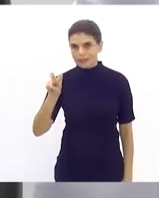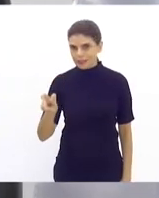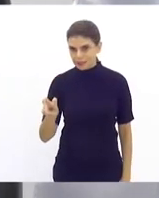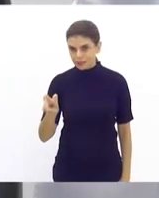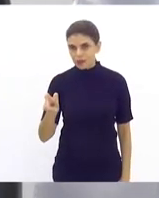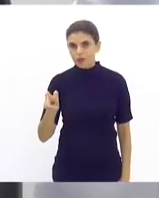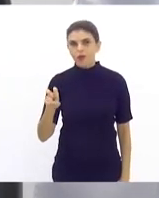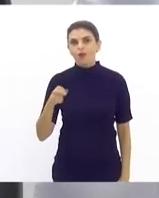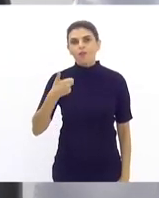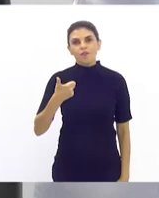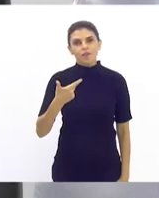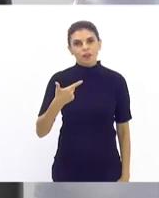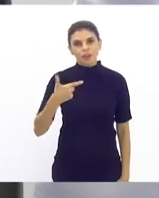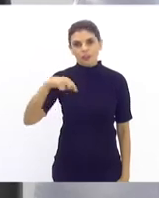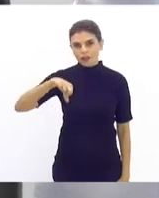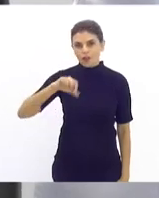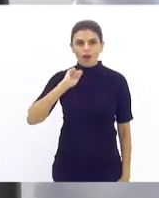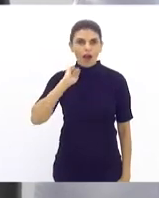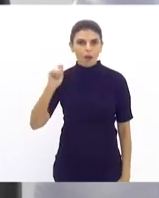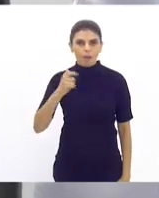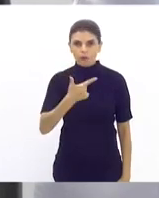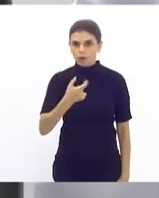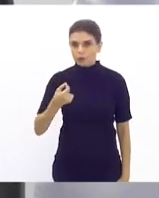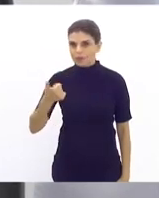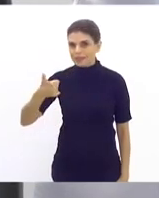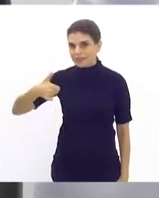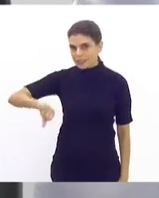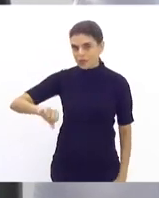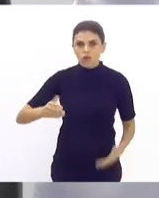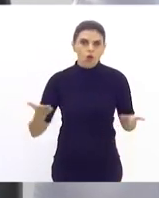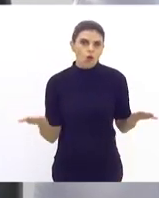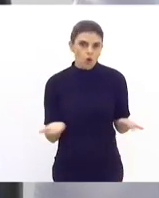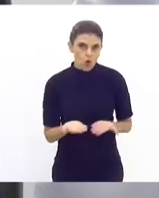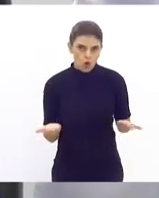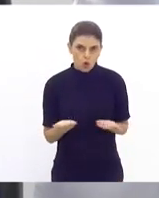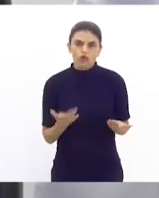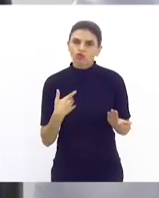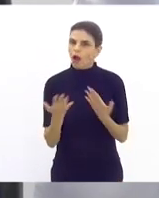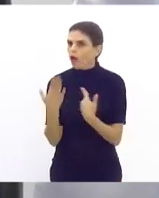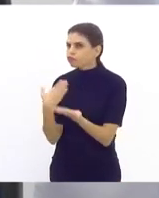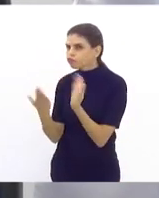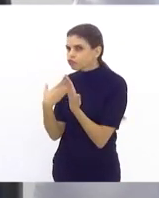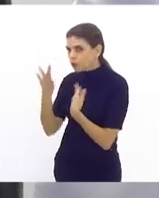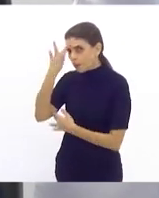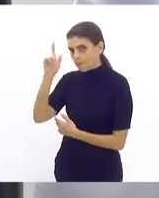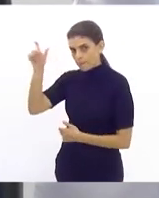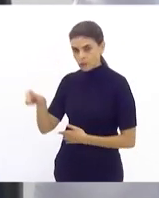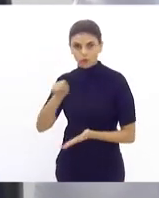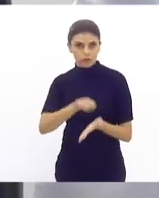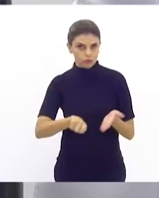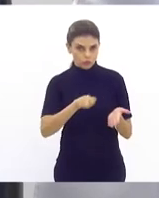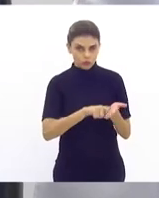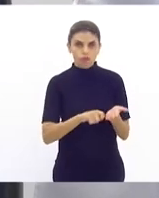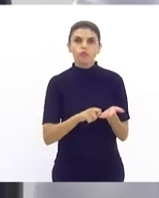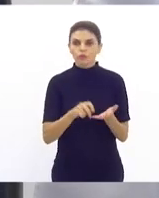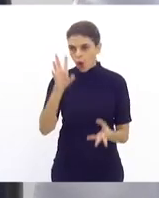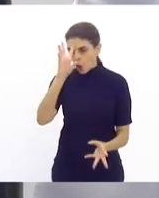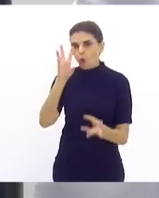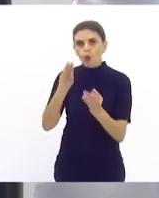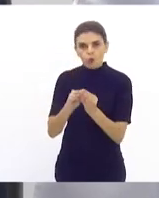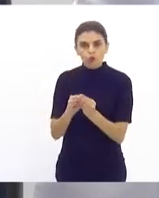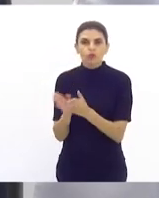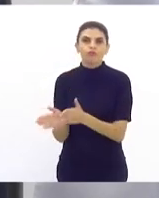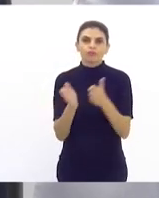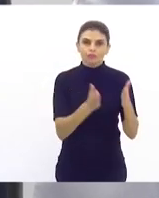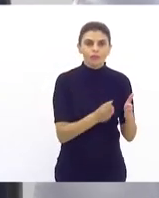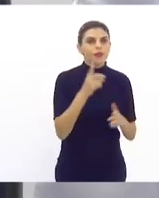8.385, de 29 de abril de 2019. Hoje eu conversei com o autor e a gente chegou numa outra conclusão. Vou passar a palavra para o